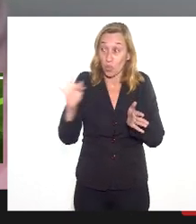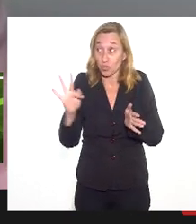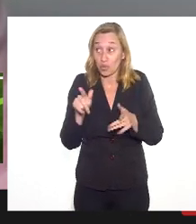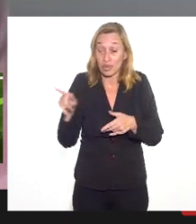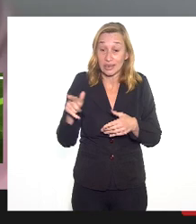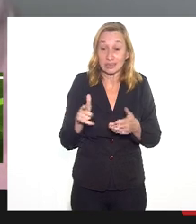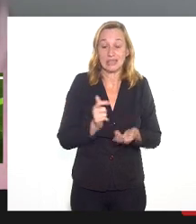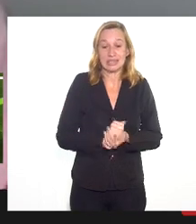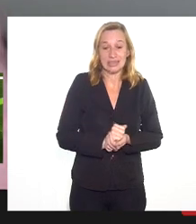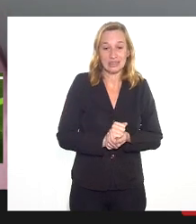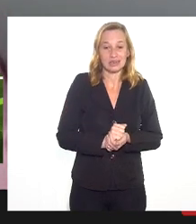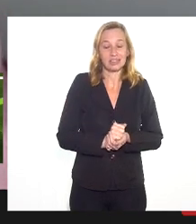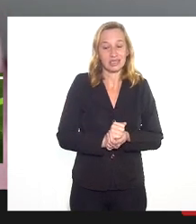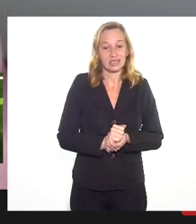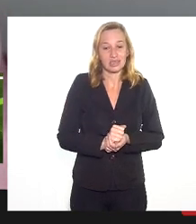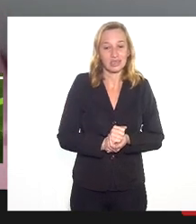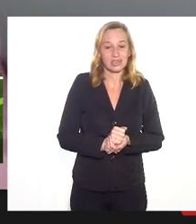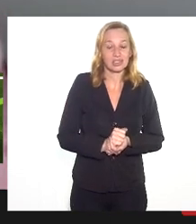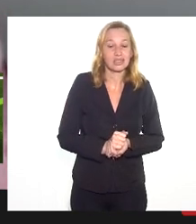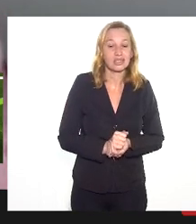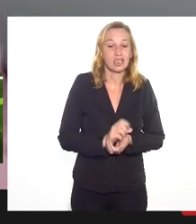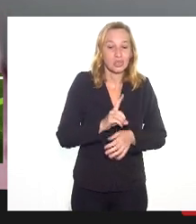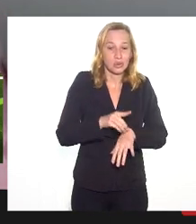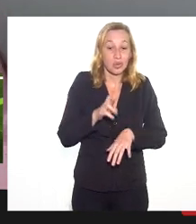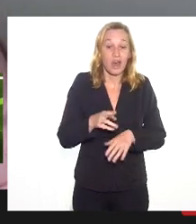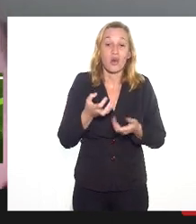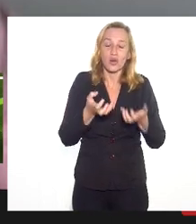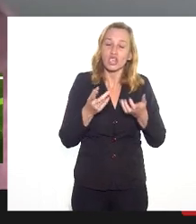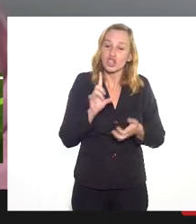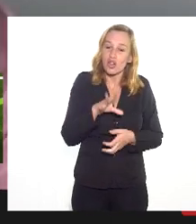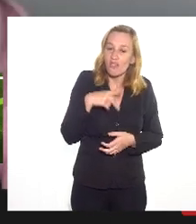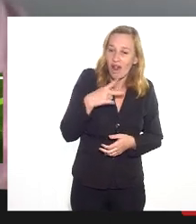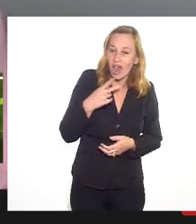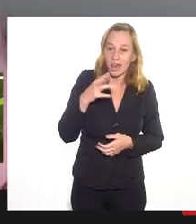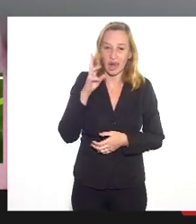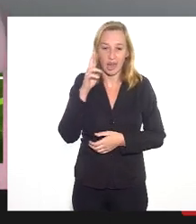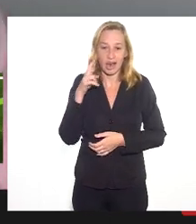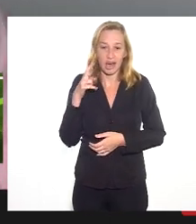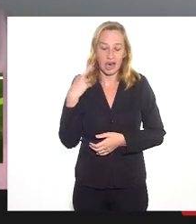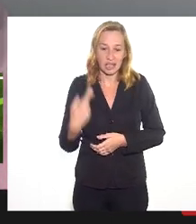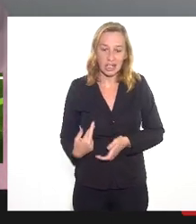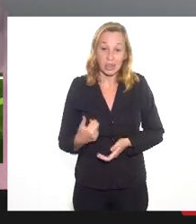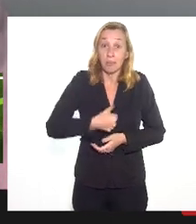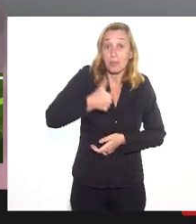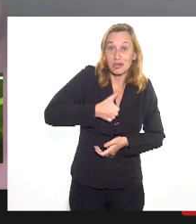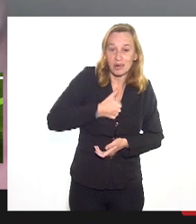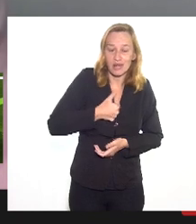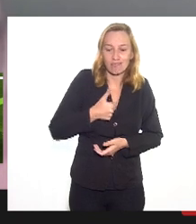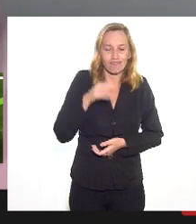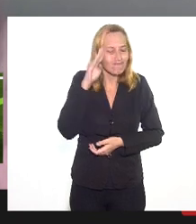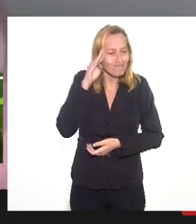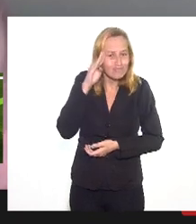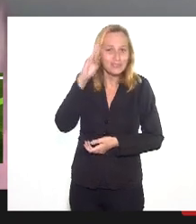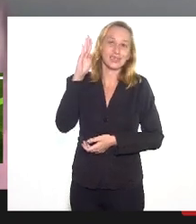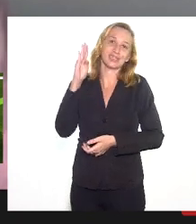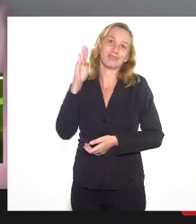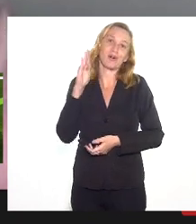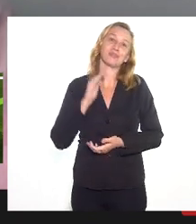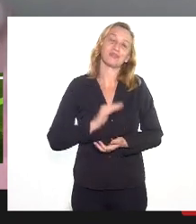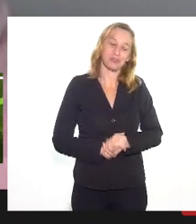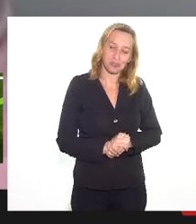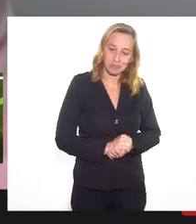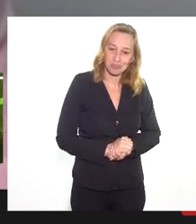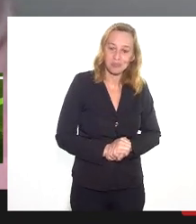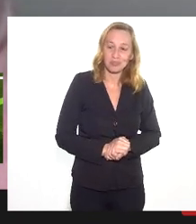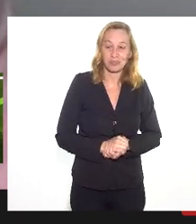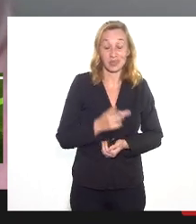meus mestrandos, meus doutorandos, mas eu queria apenas ressaltar, Renata, o seguinte. Primeiro, é fundamental que a gente